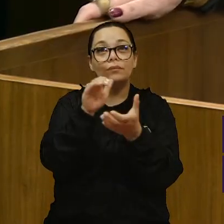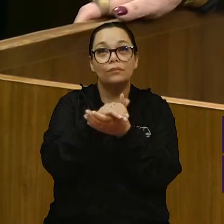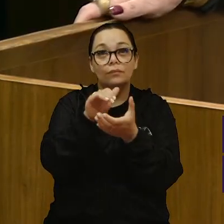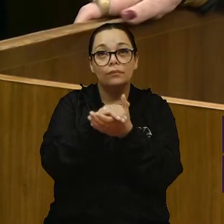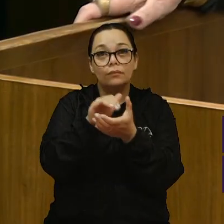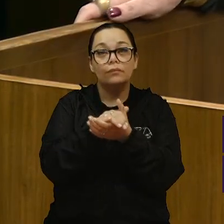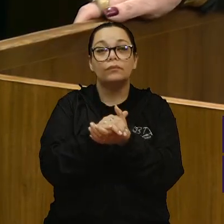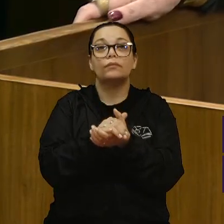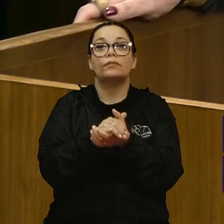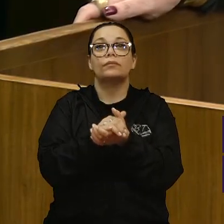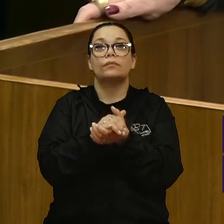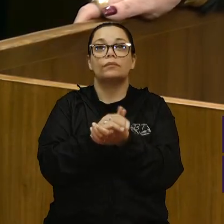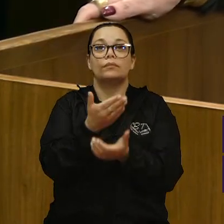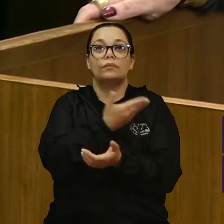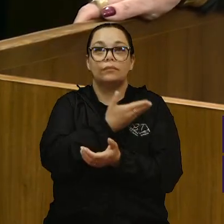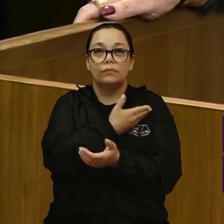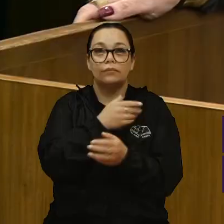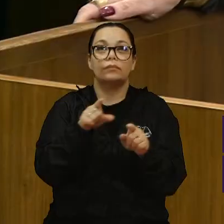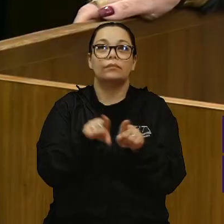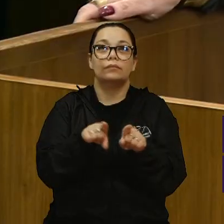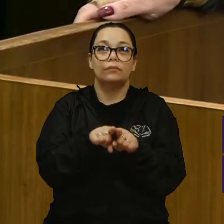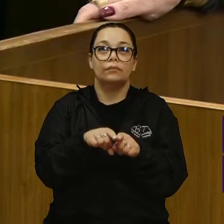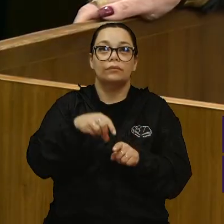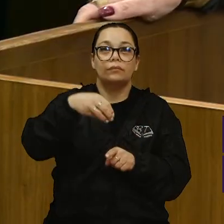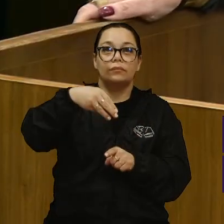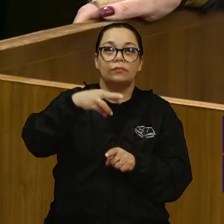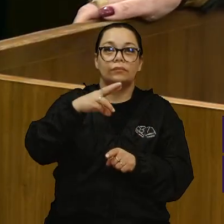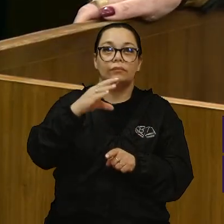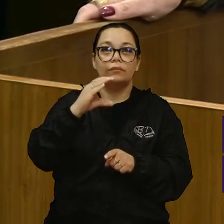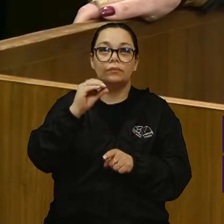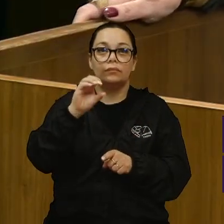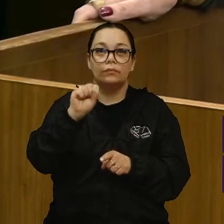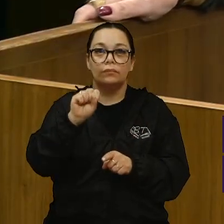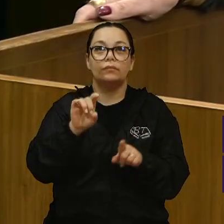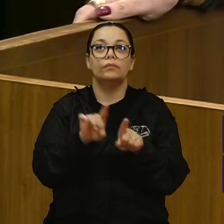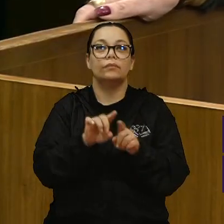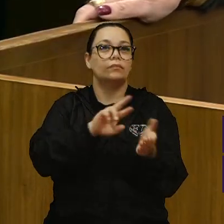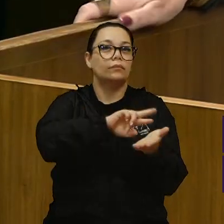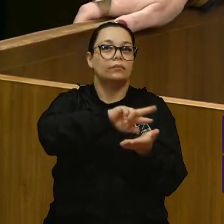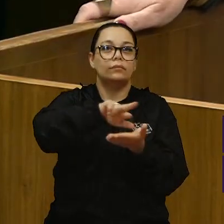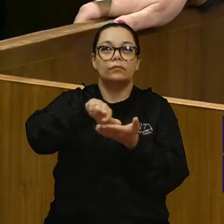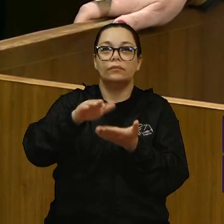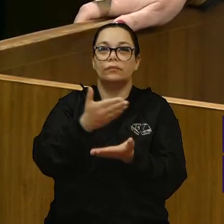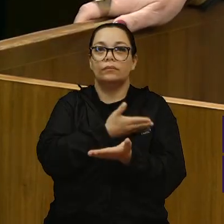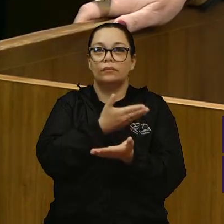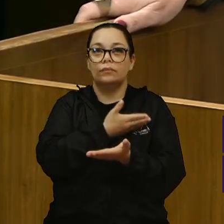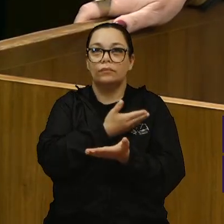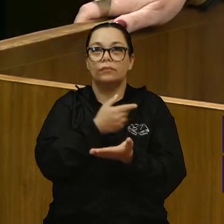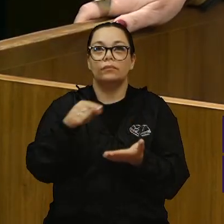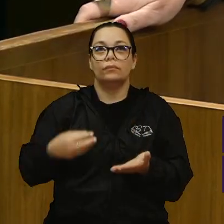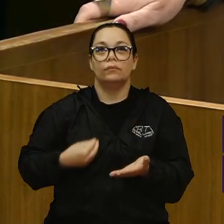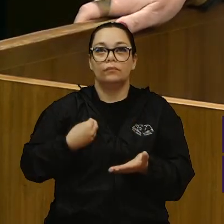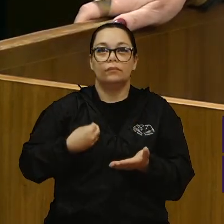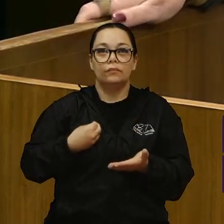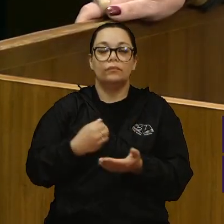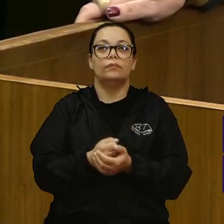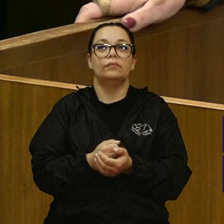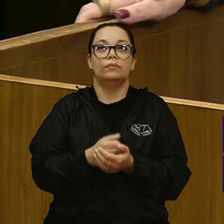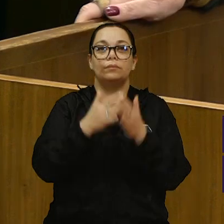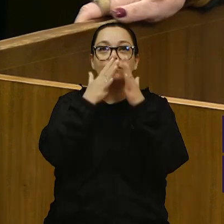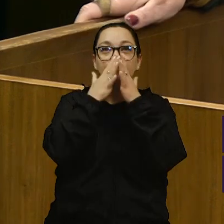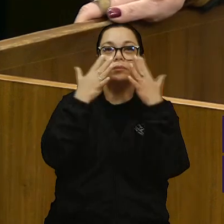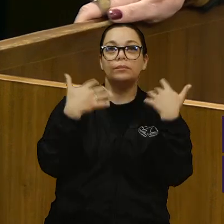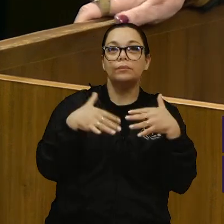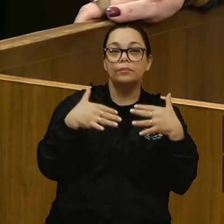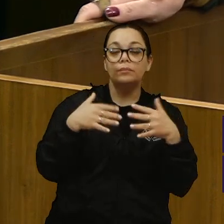inteira, nosso amigo também, Marcos Costa, e vários amigos e amigas aqui presentes te prestigiando,